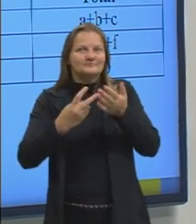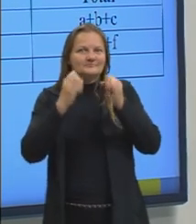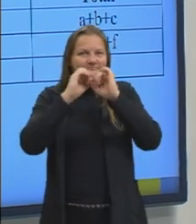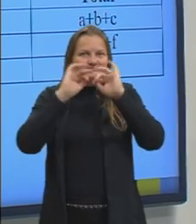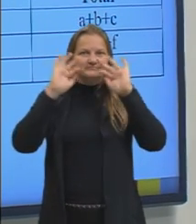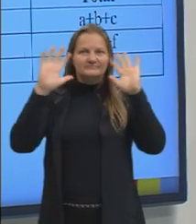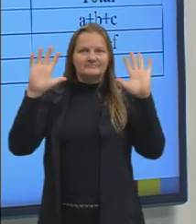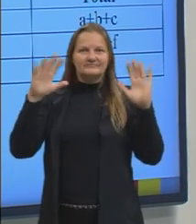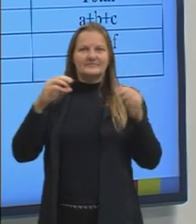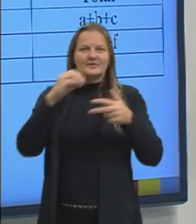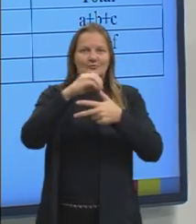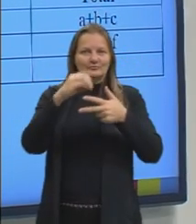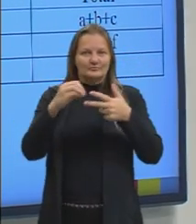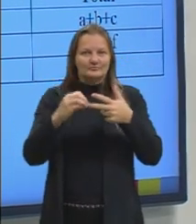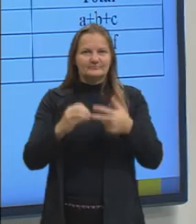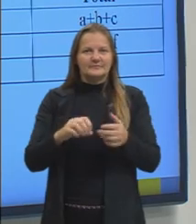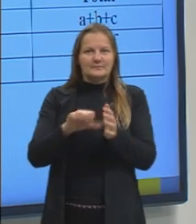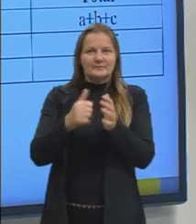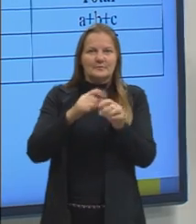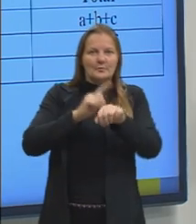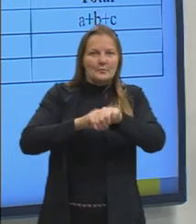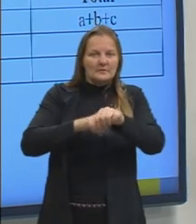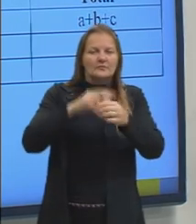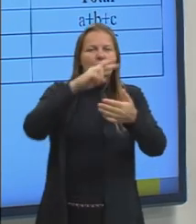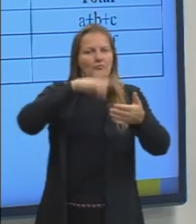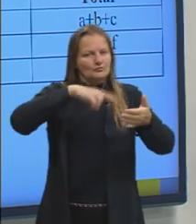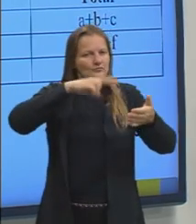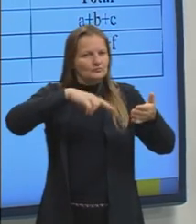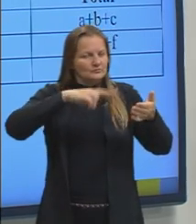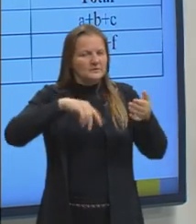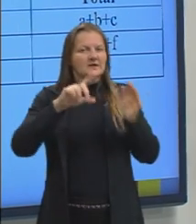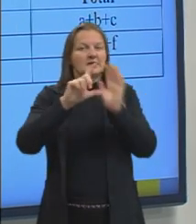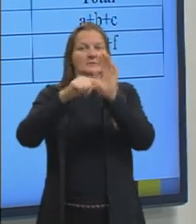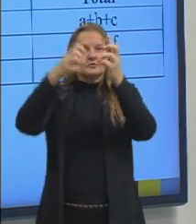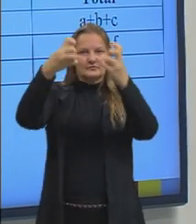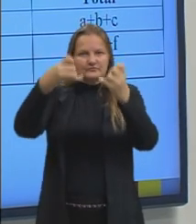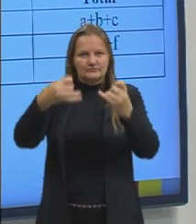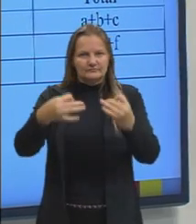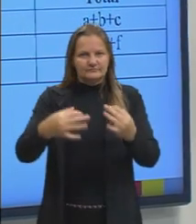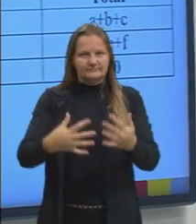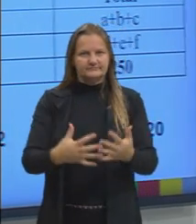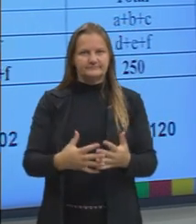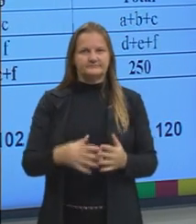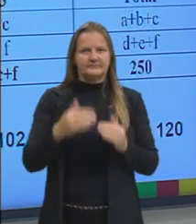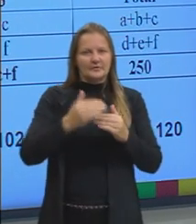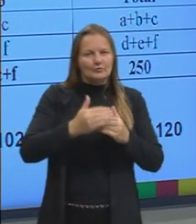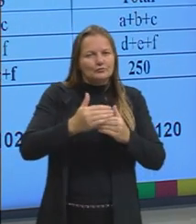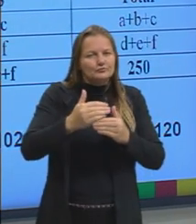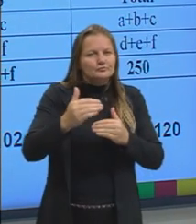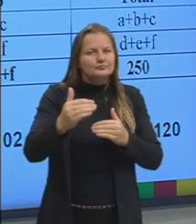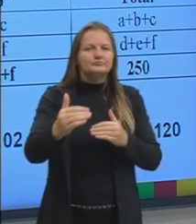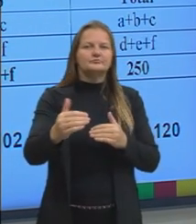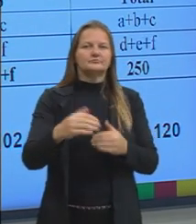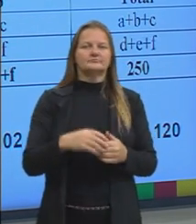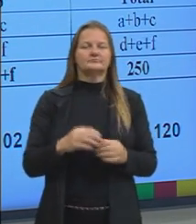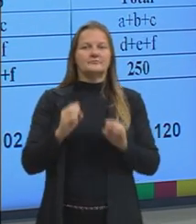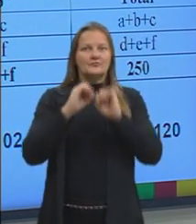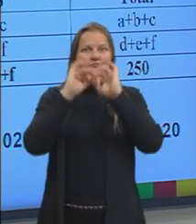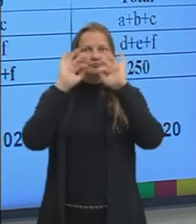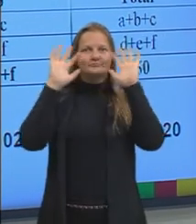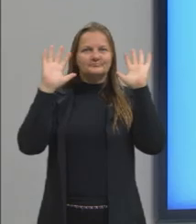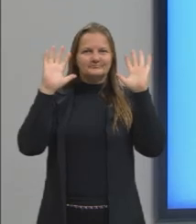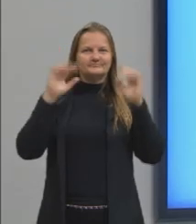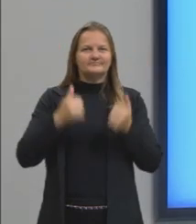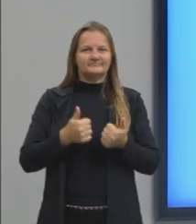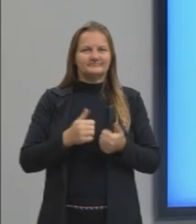essa essa questão e o primeiro no primeiro momento eu vou ler a questão e depois a gente vai estar então fazendo passo a passo Então para que